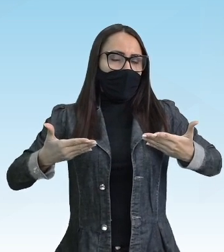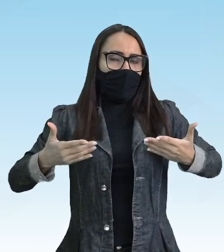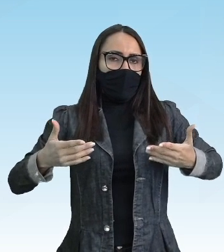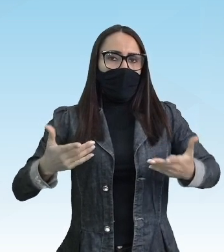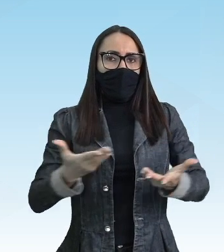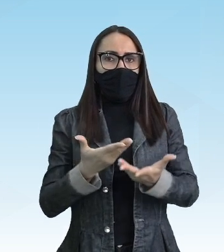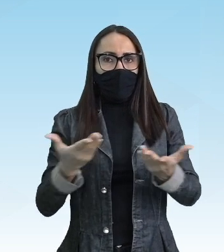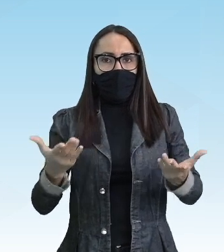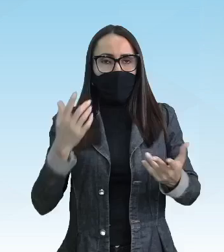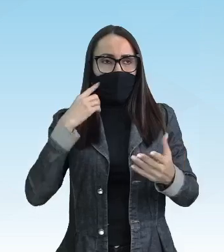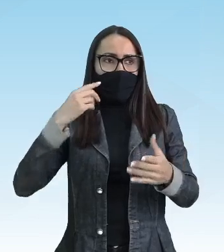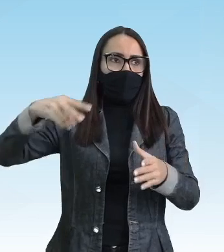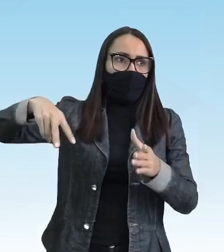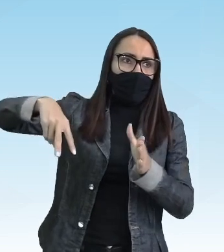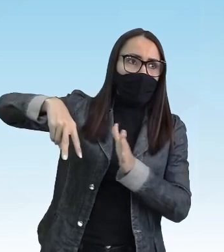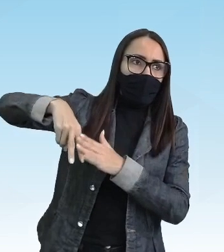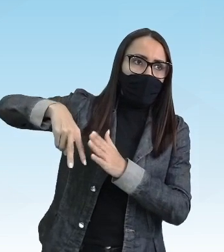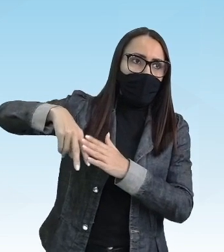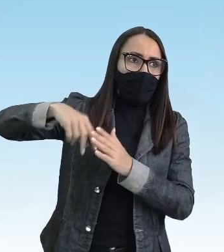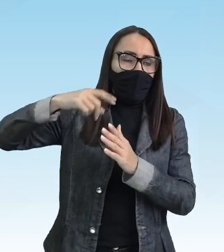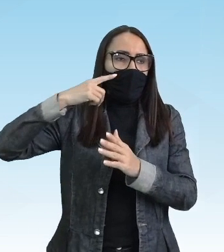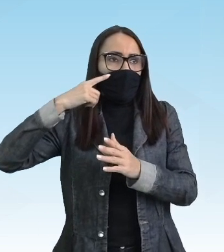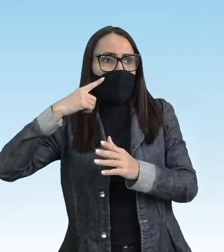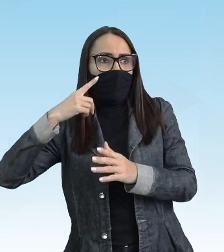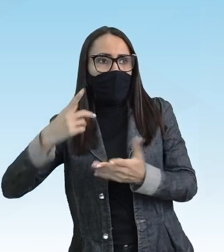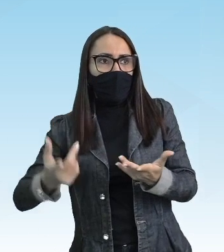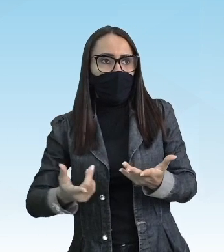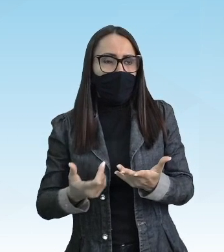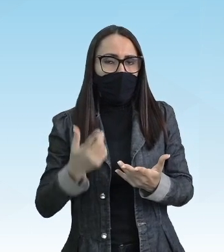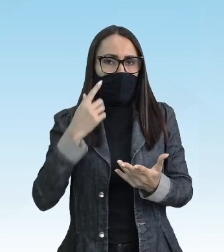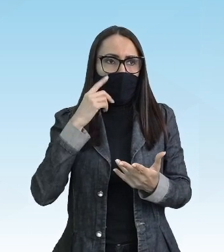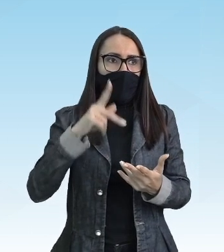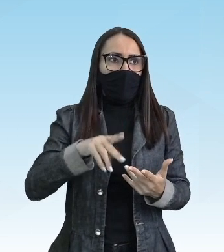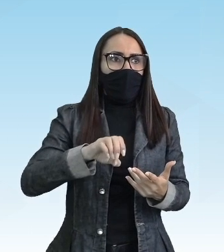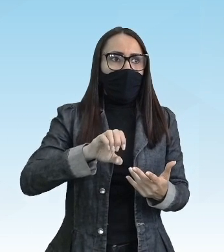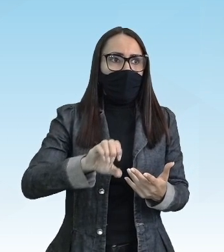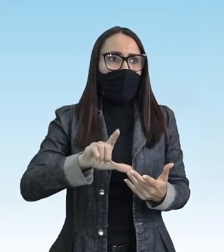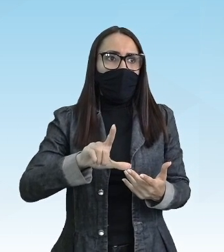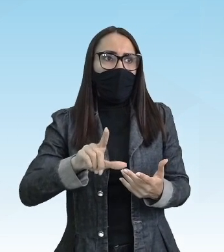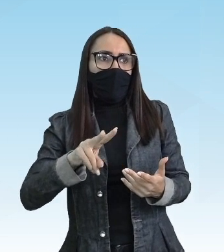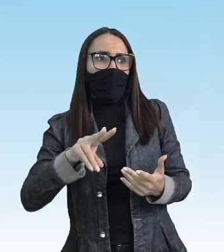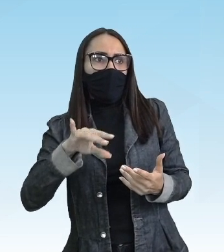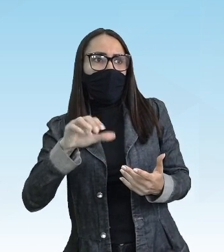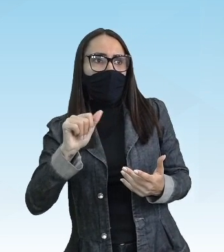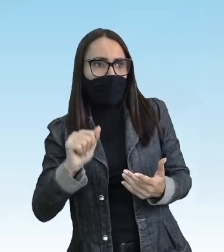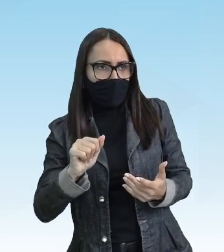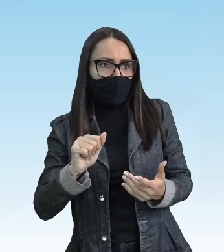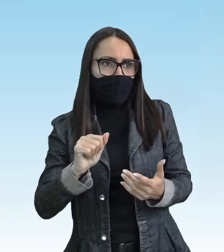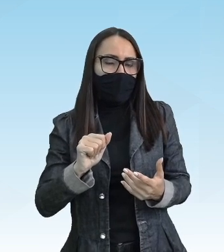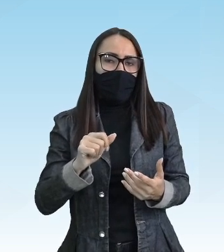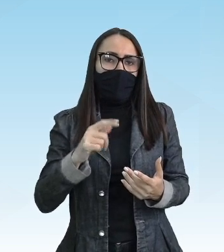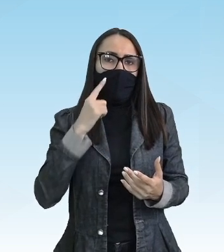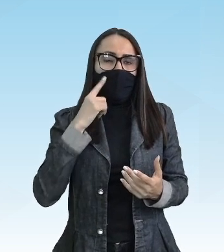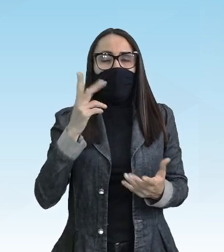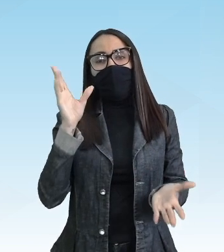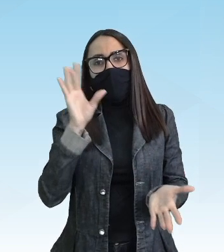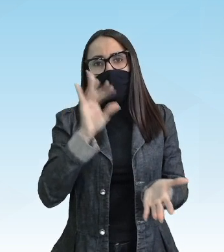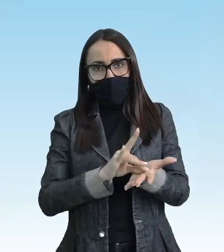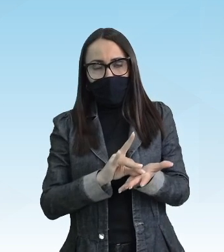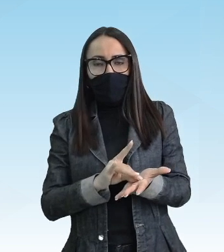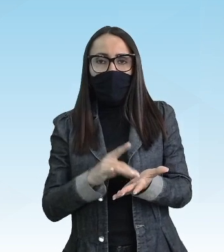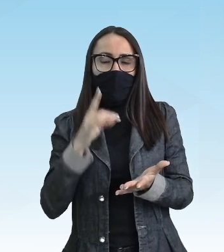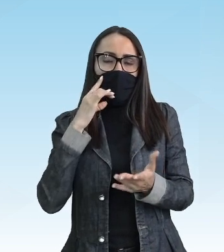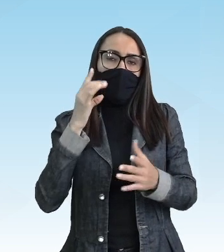inferiores e também da cintura escapular e pélvica. A cintura escapular, na realidade, ela vai ser